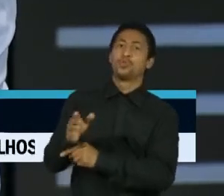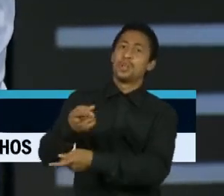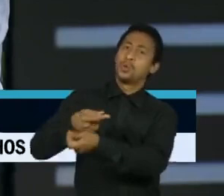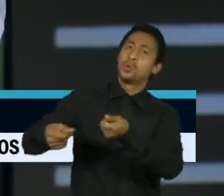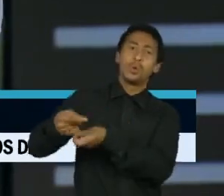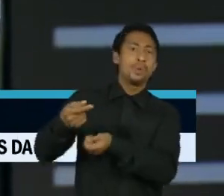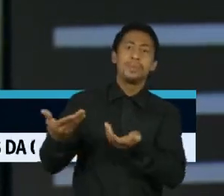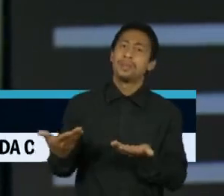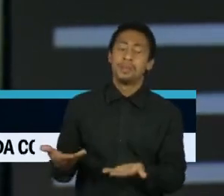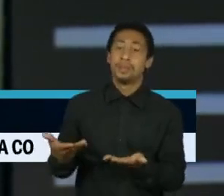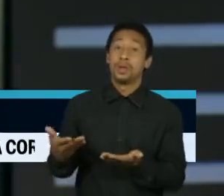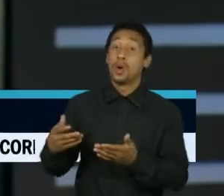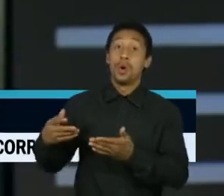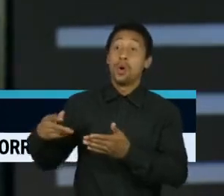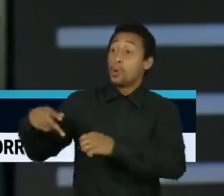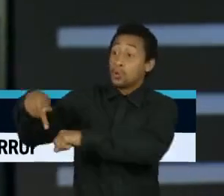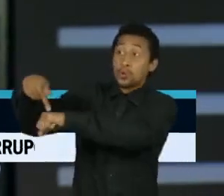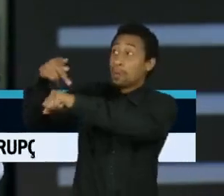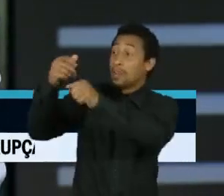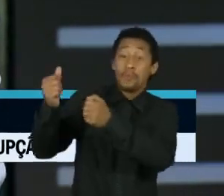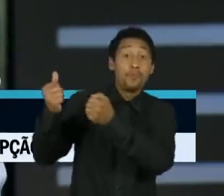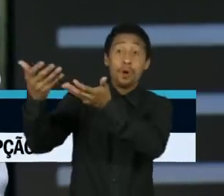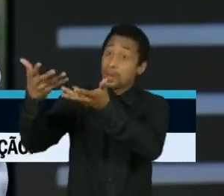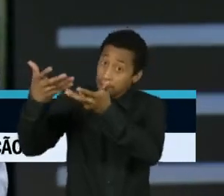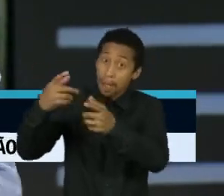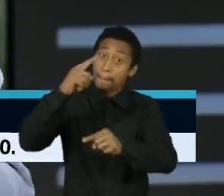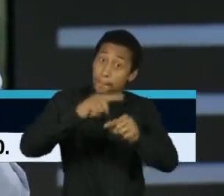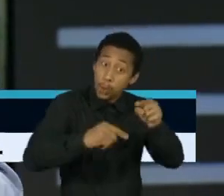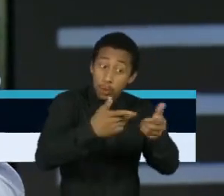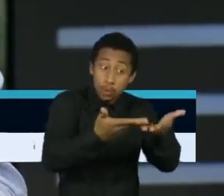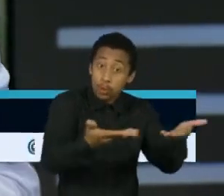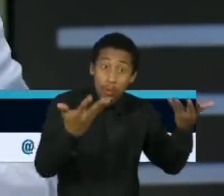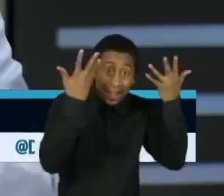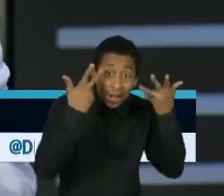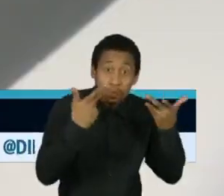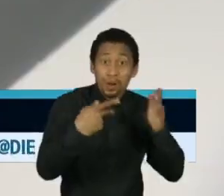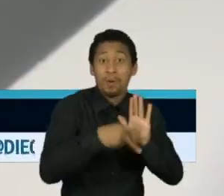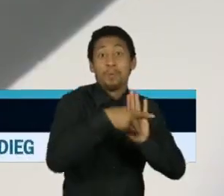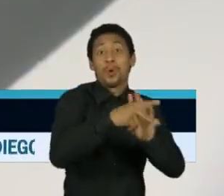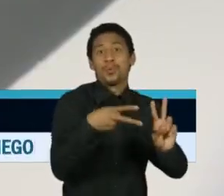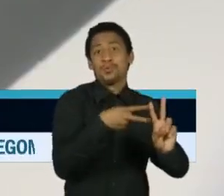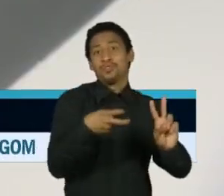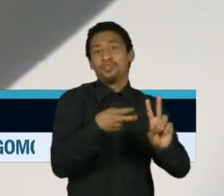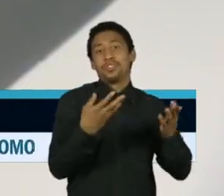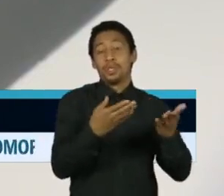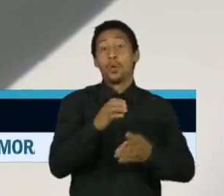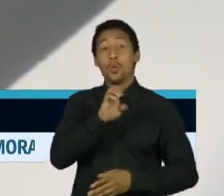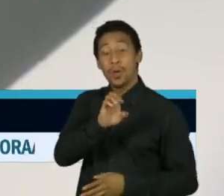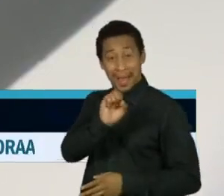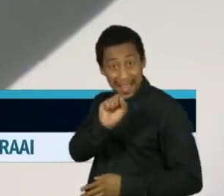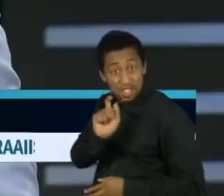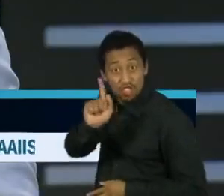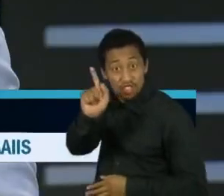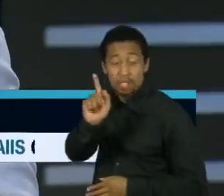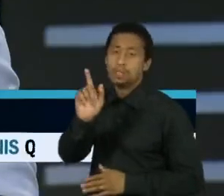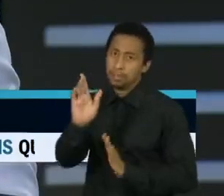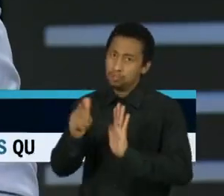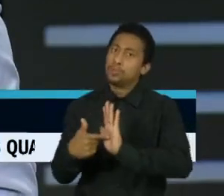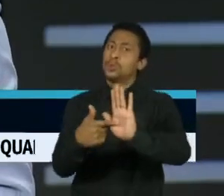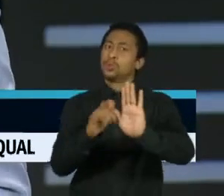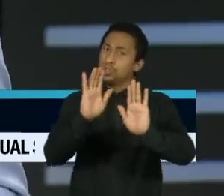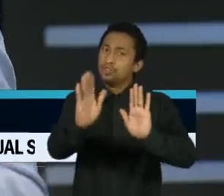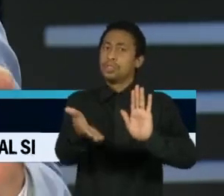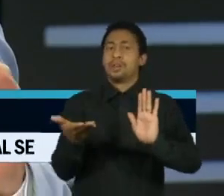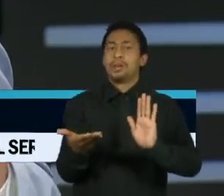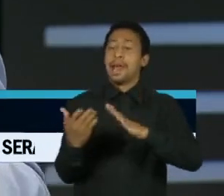quer produtos, né? O ESG, né? As siglas todas, as empresas sabem a importância hoje de uma